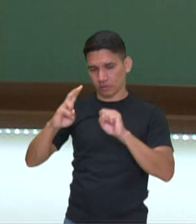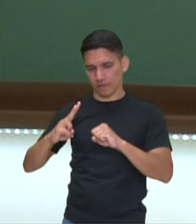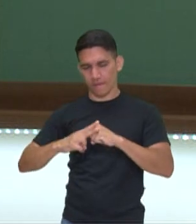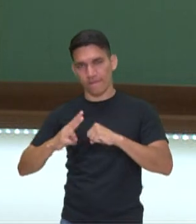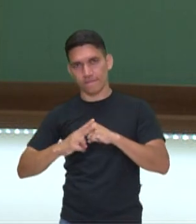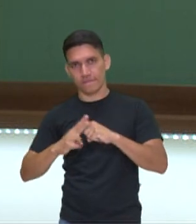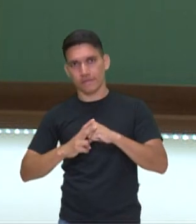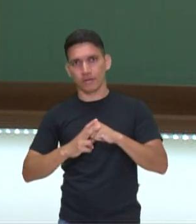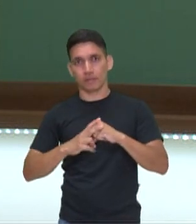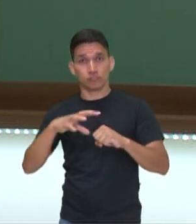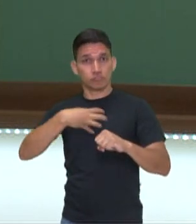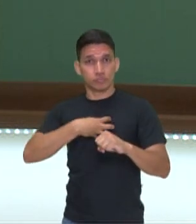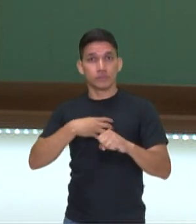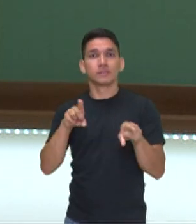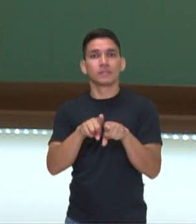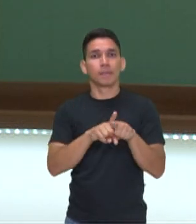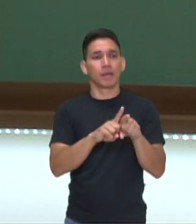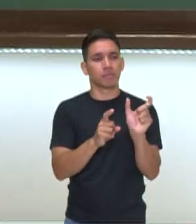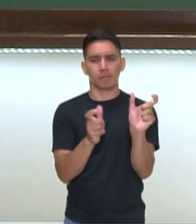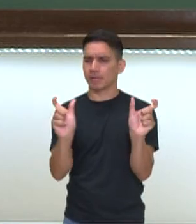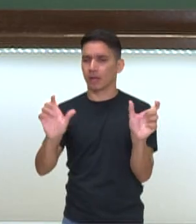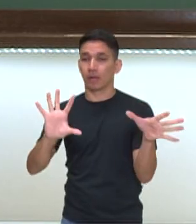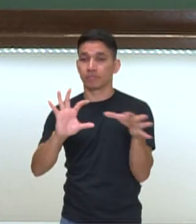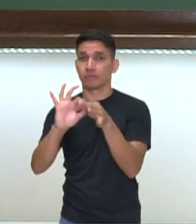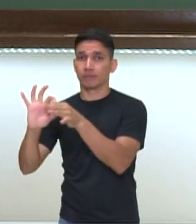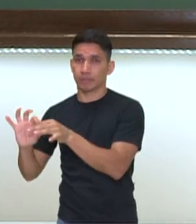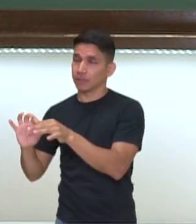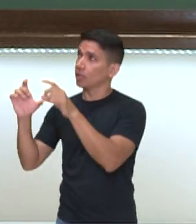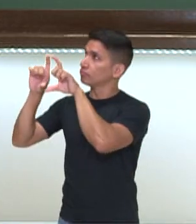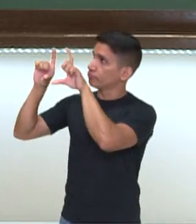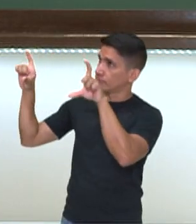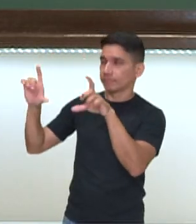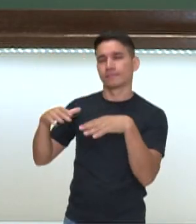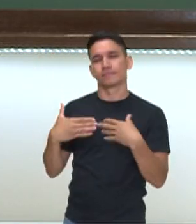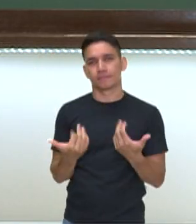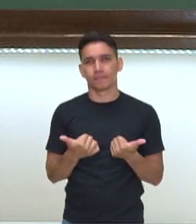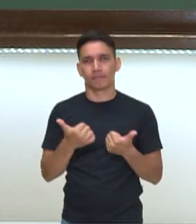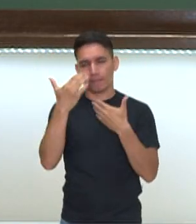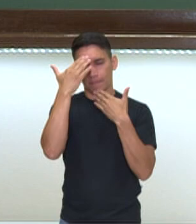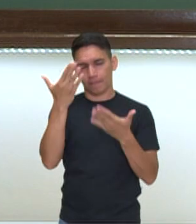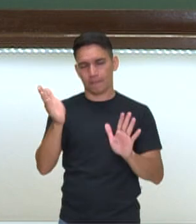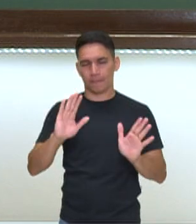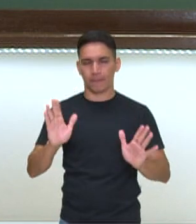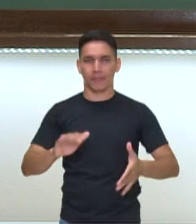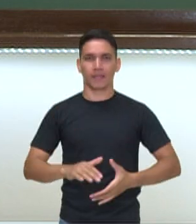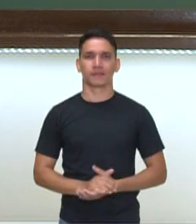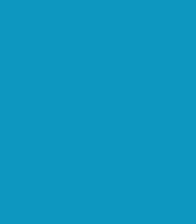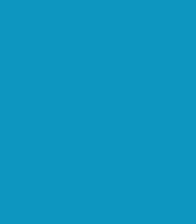conectores, através dentro das tirinhas, ok? Ficamos por aqui and see ya!